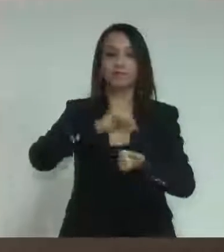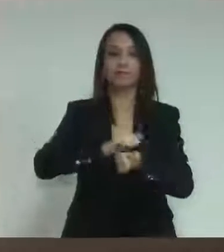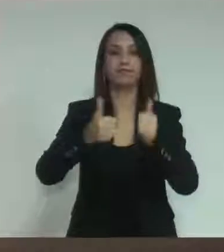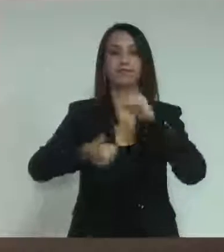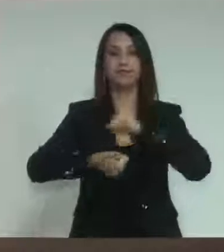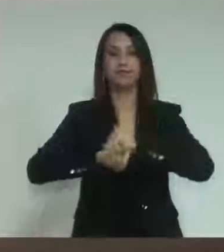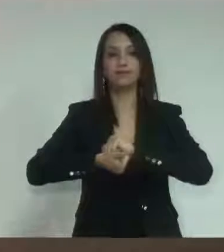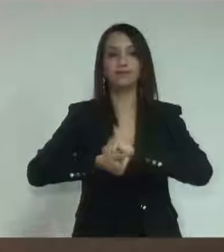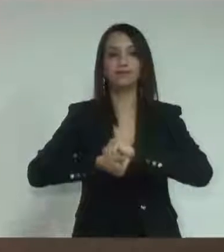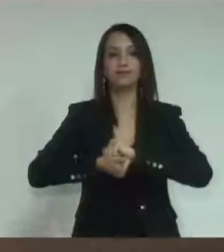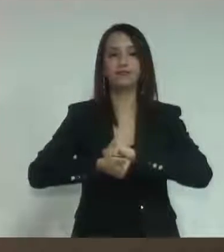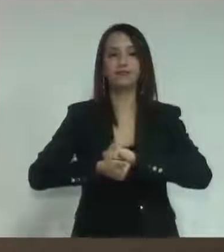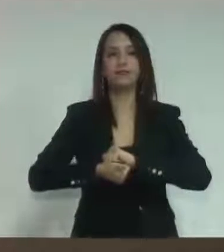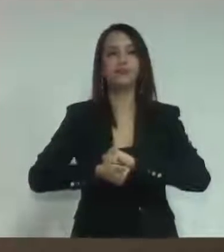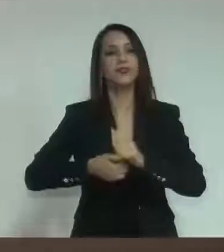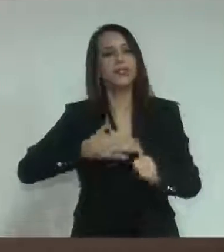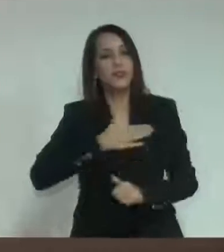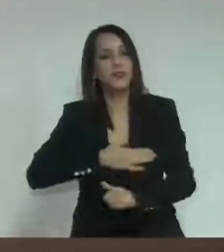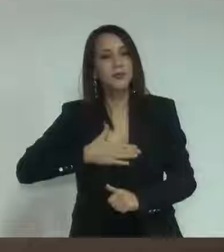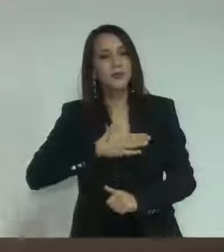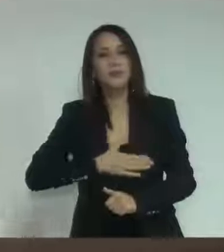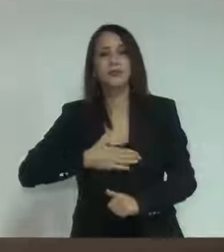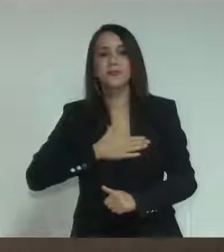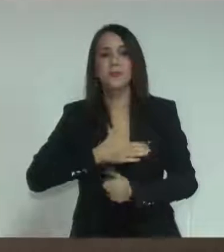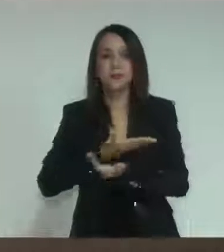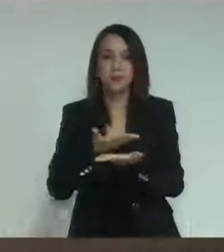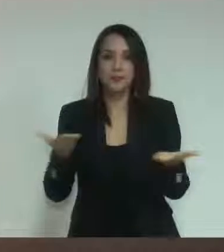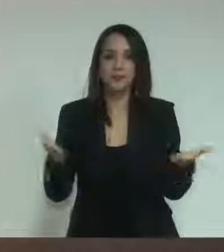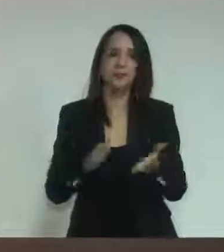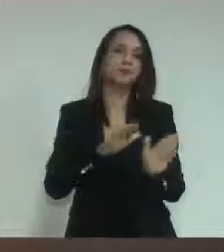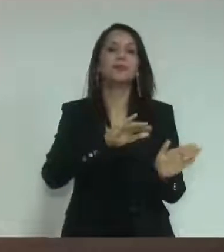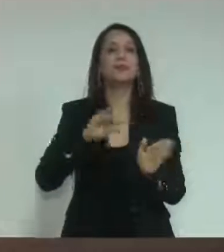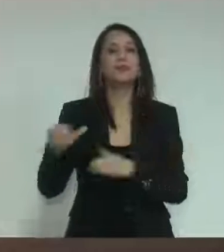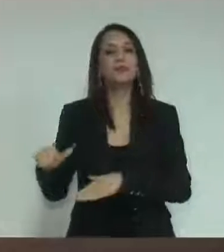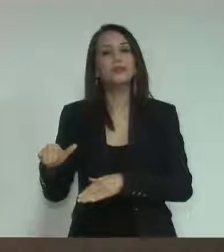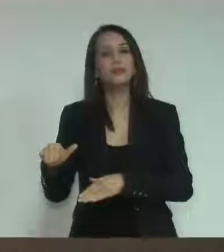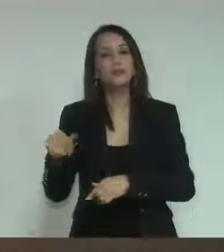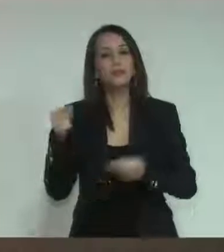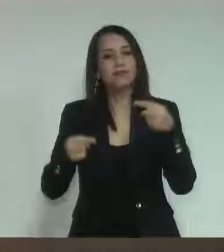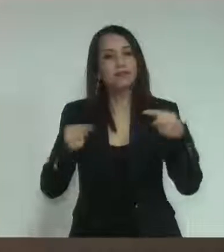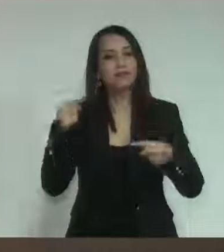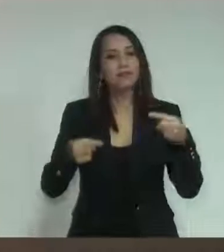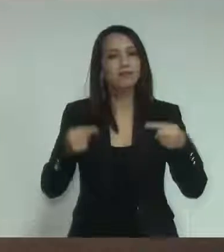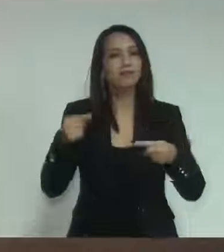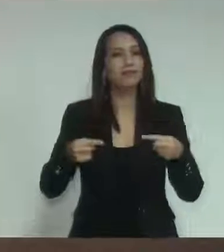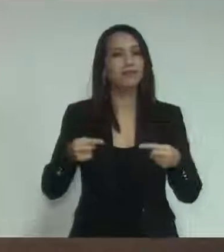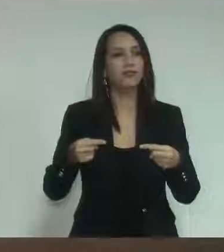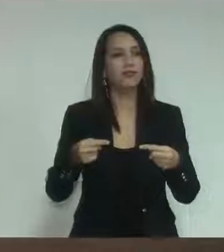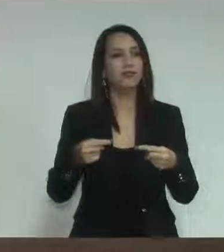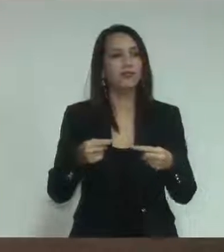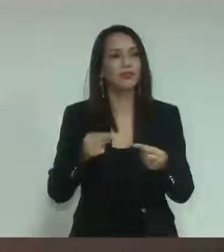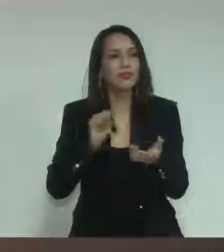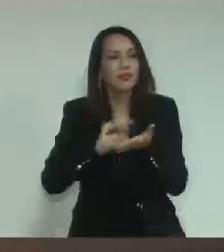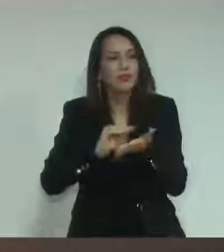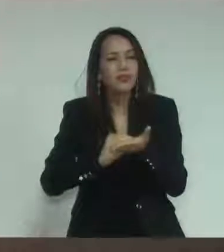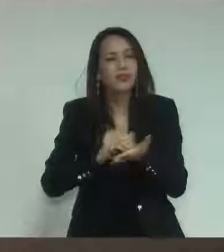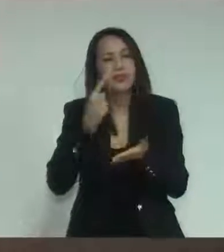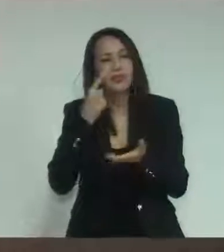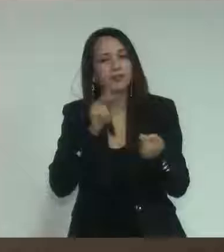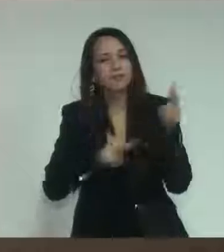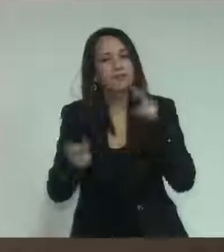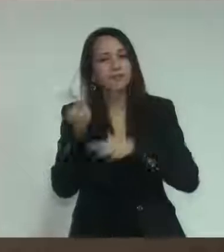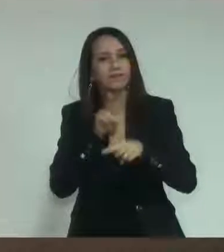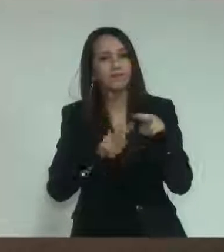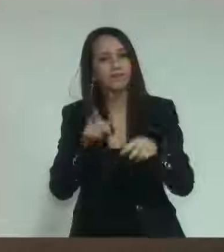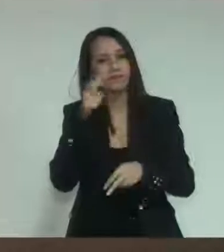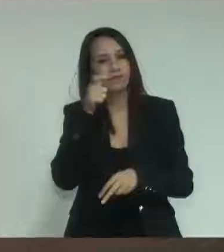adaptados. Não é? Então eu quis trazer para a discussão. Quero refletir também, nesses últimos minutos, falar um pouquinho do que eu visualizei, do